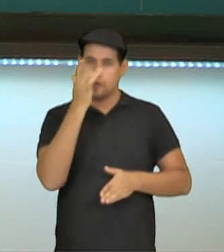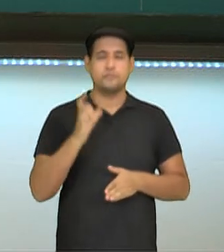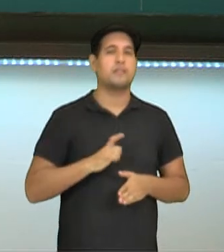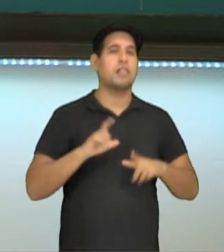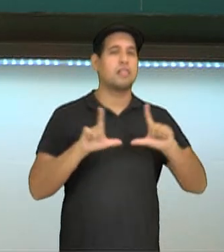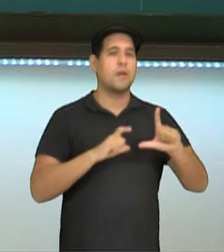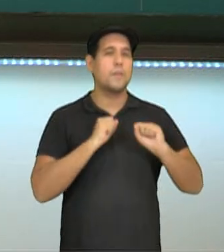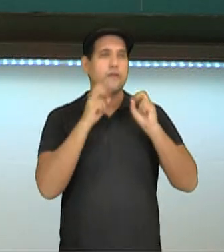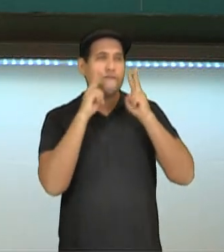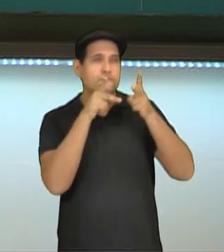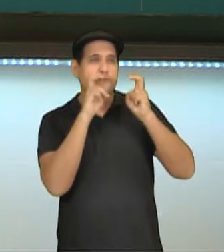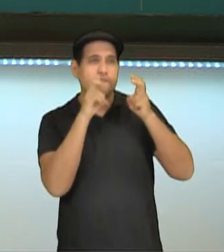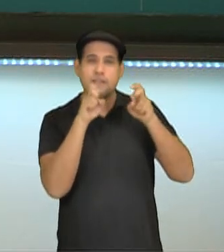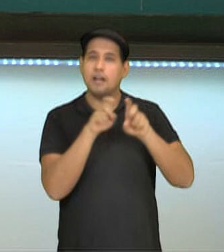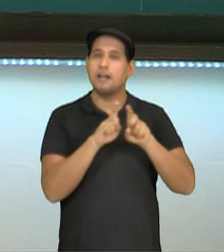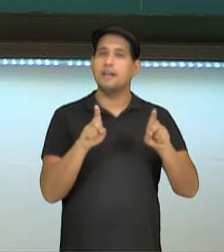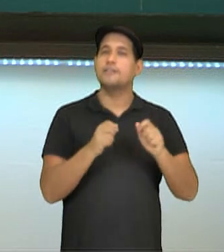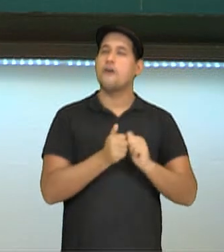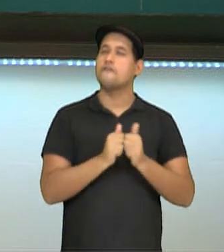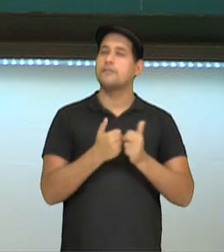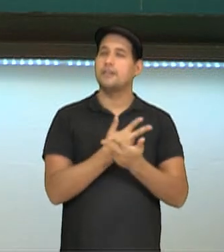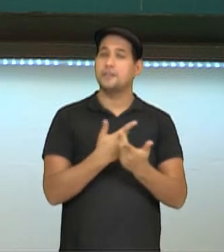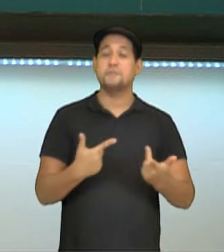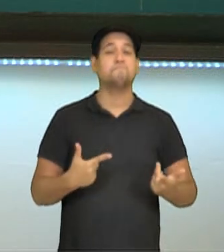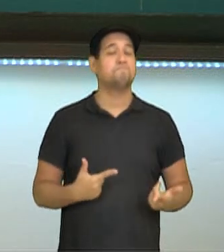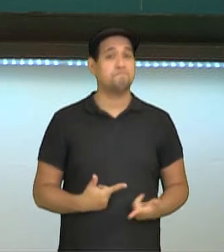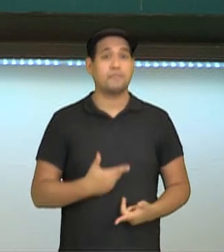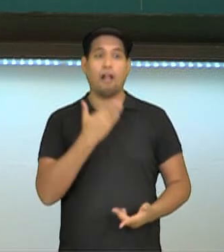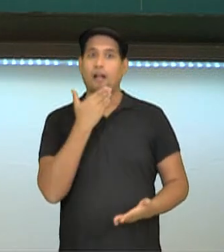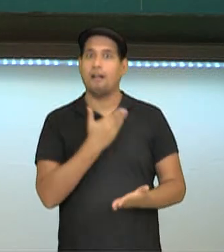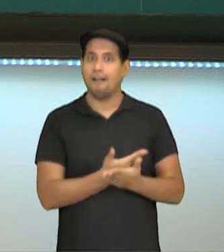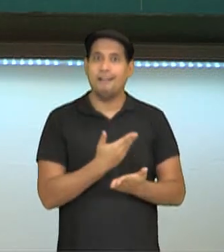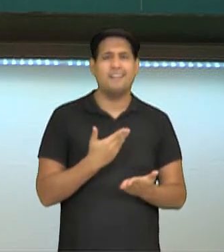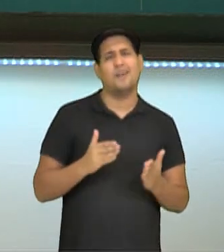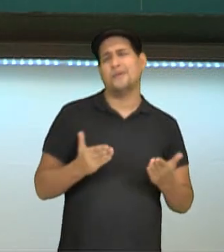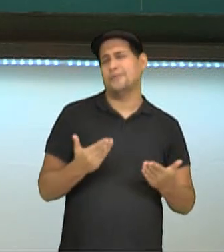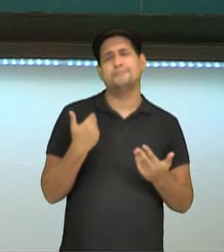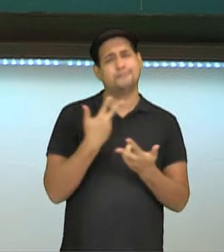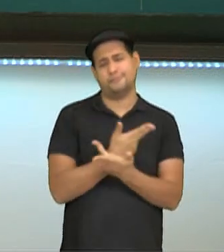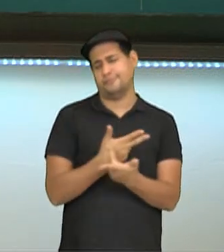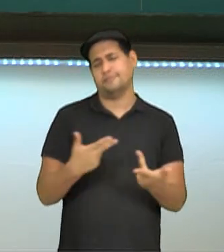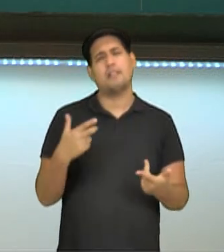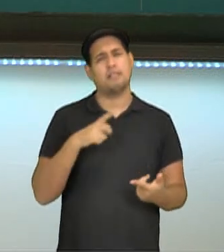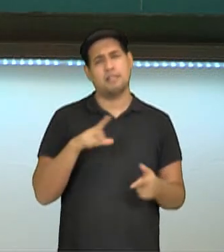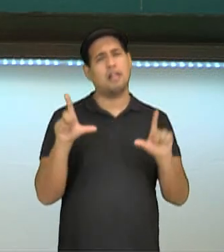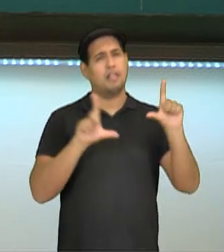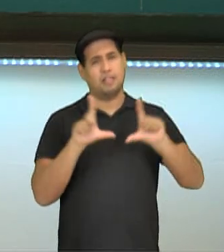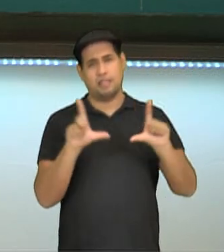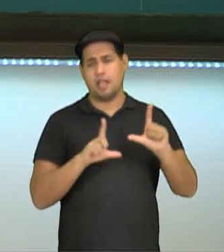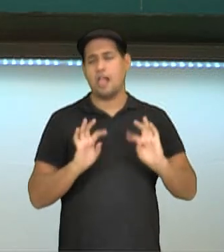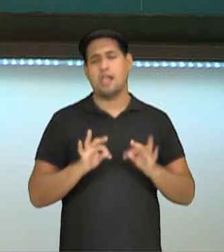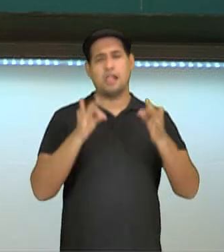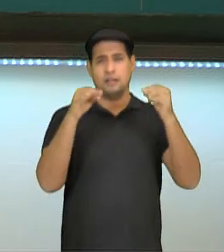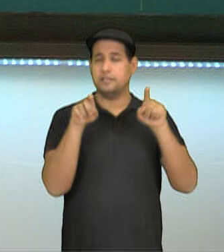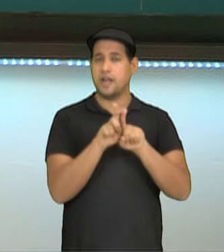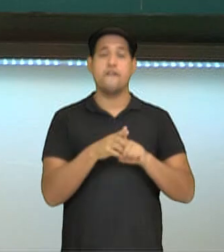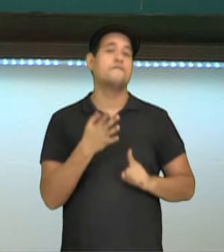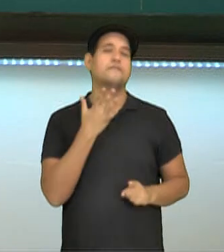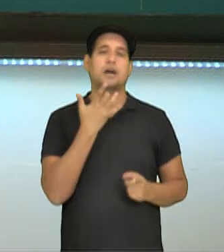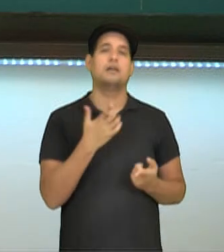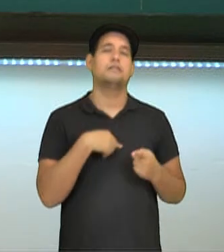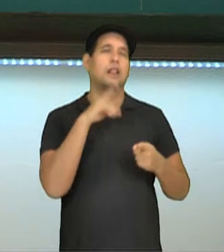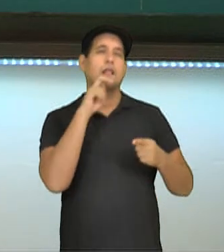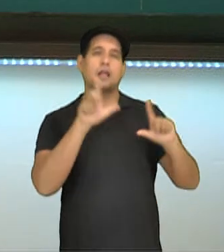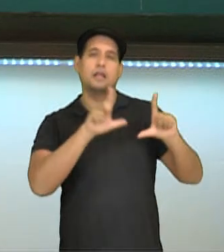poder assistir no momento que estava passando o jogo. E isso era incrível na época. Hoje em dia, a gente sabe que com a tecnologia, né, é muito mais fácil